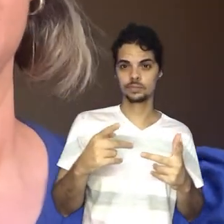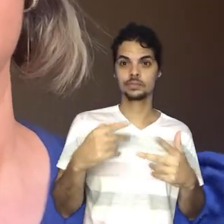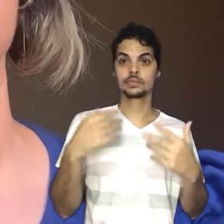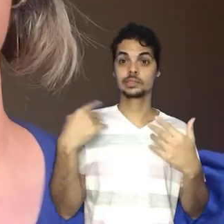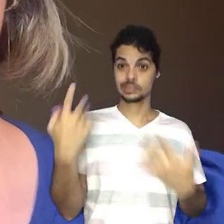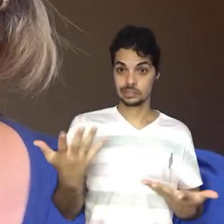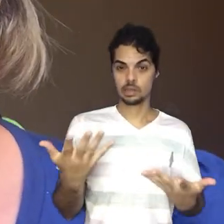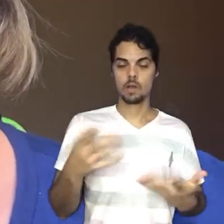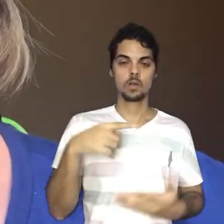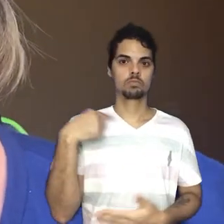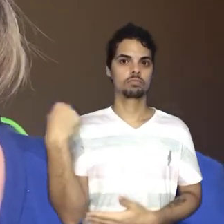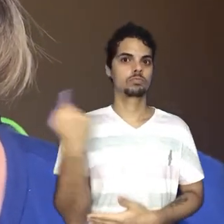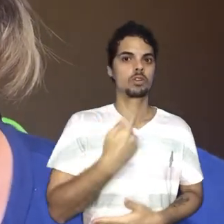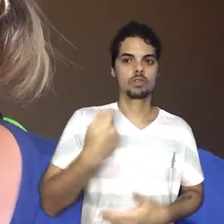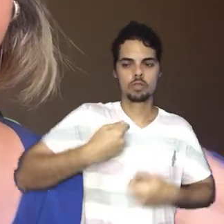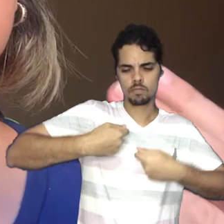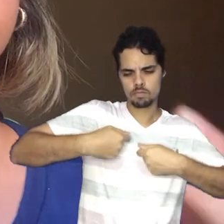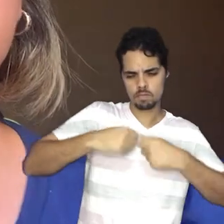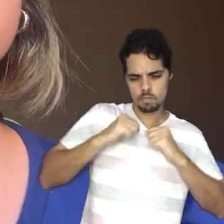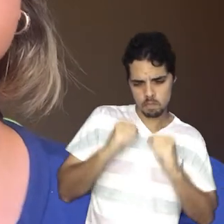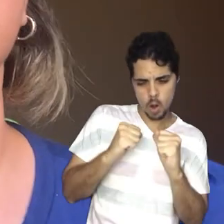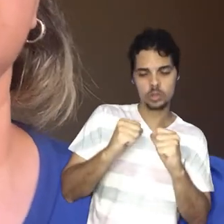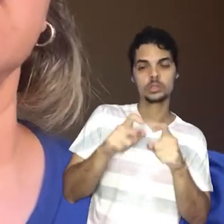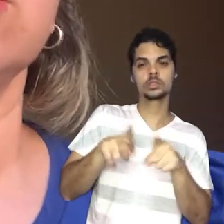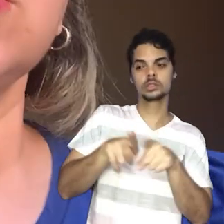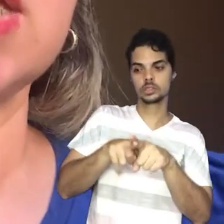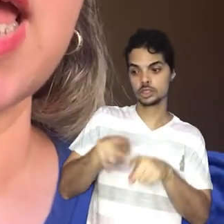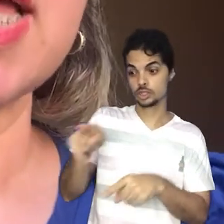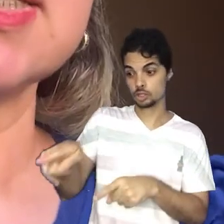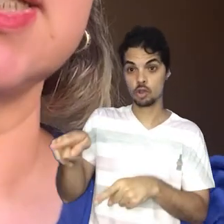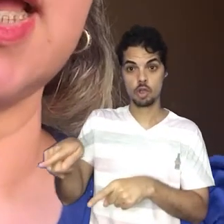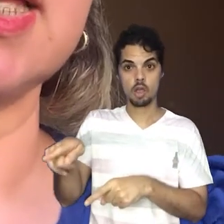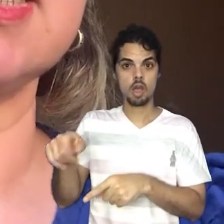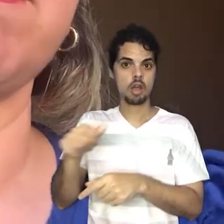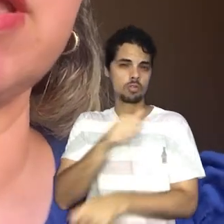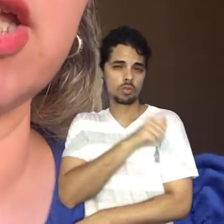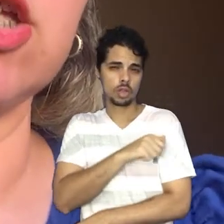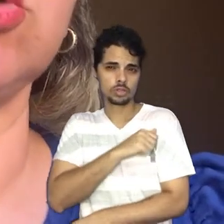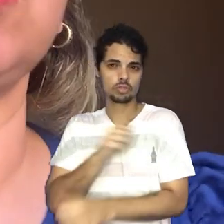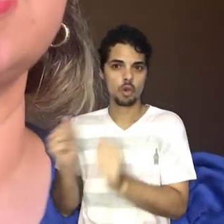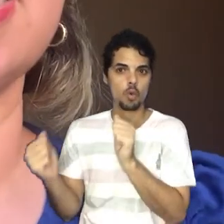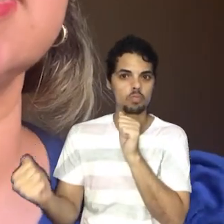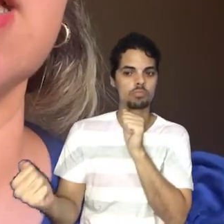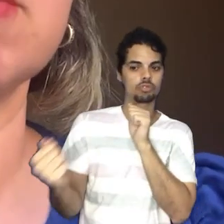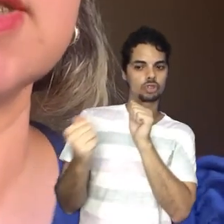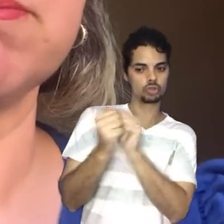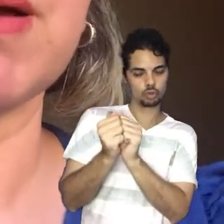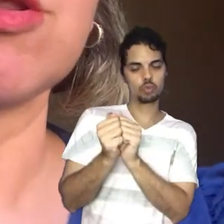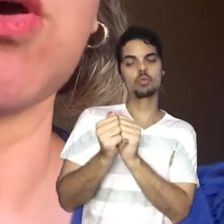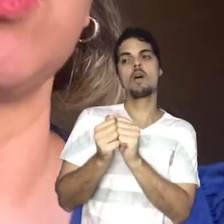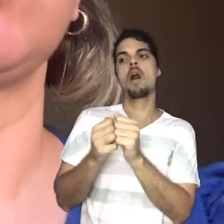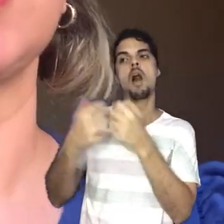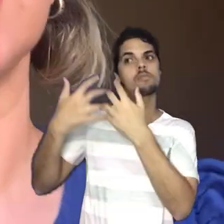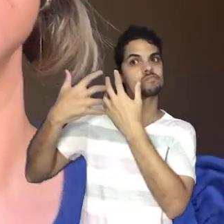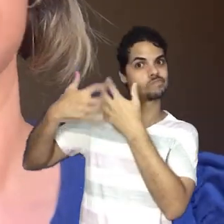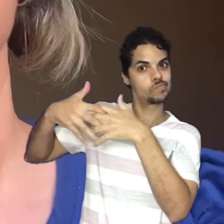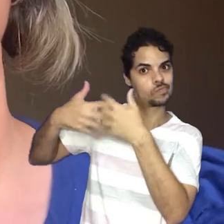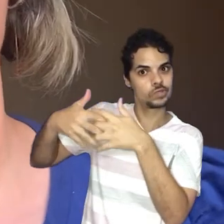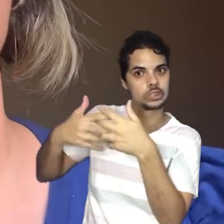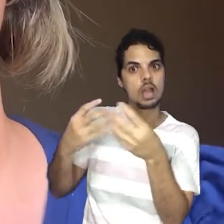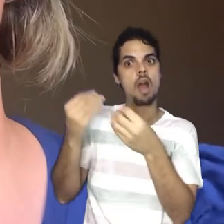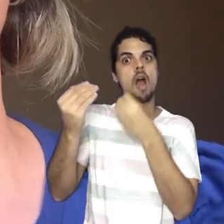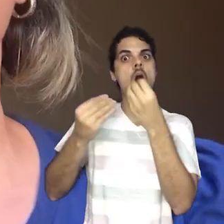fazer com os nossos alunos essa busca do que é ser independente, do que é ser emancipatório, o que é